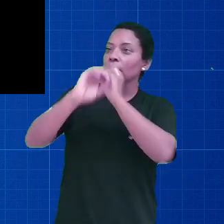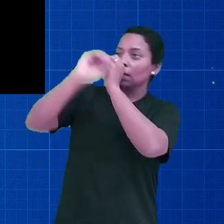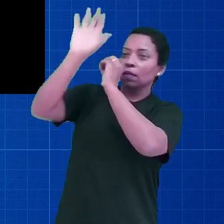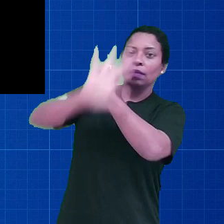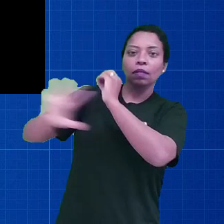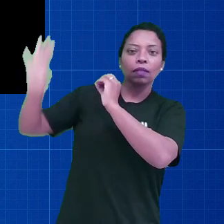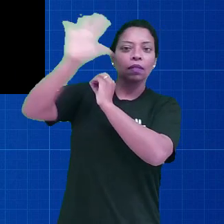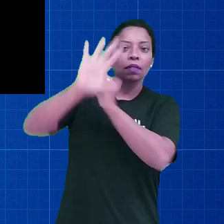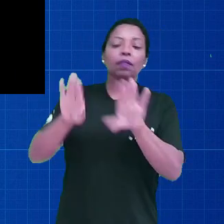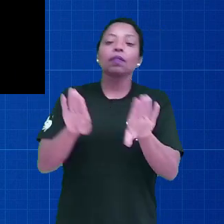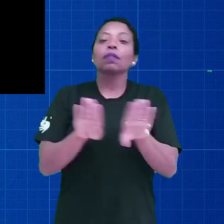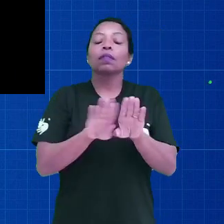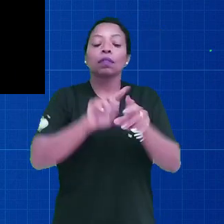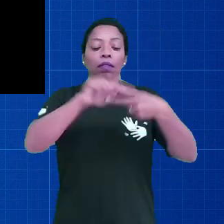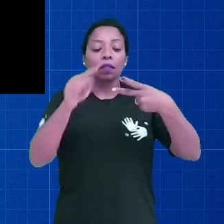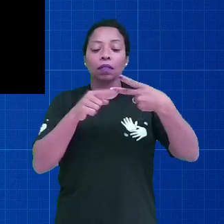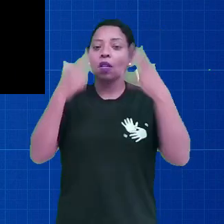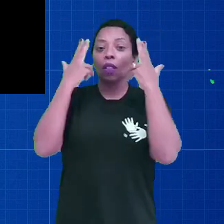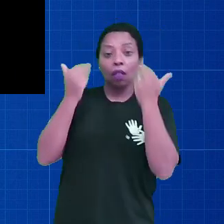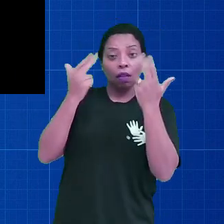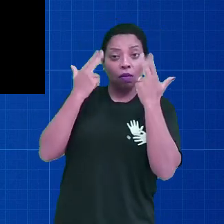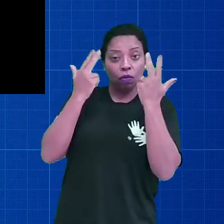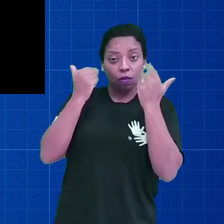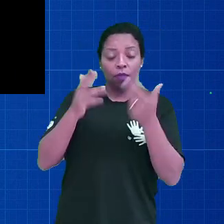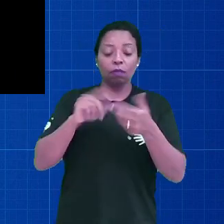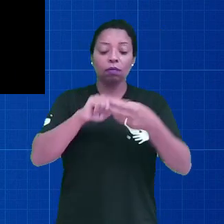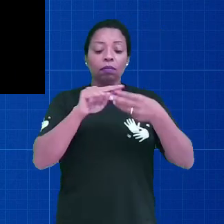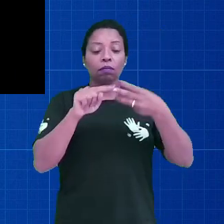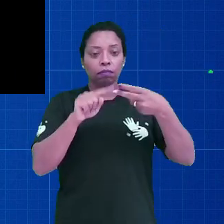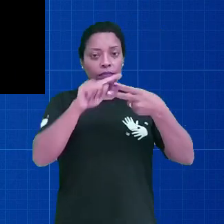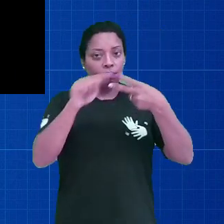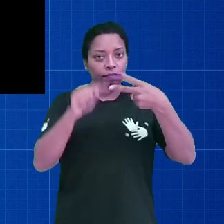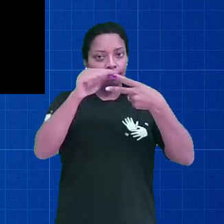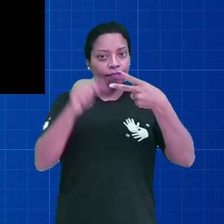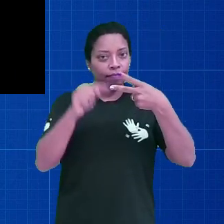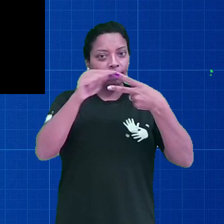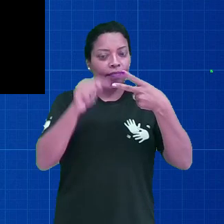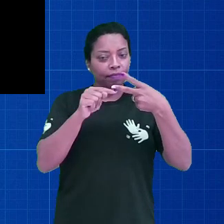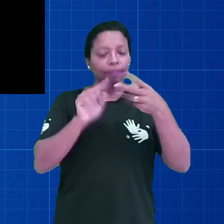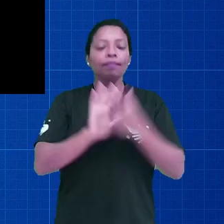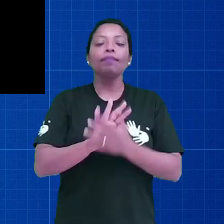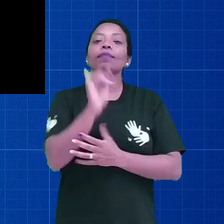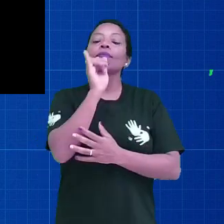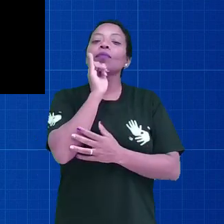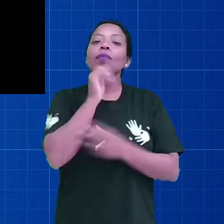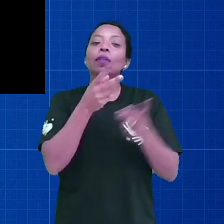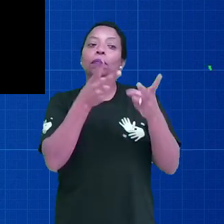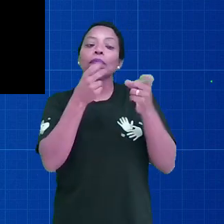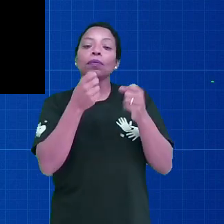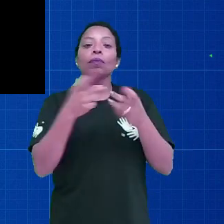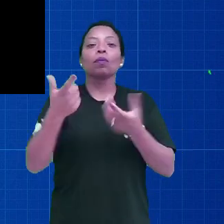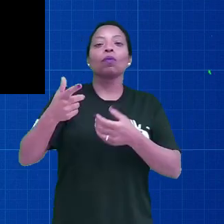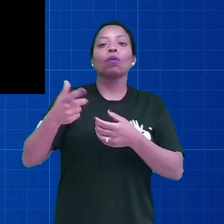astronômicos e aspectos naturais, e a gente observando aqui a região da